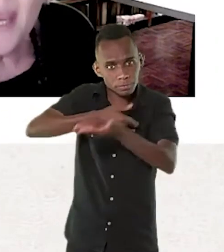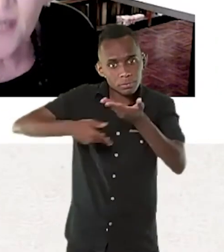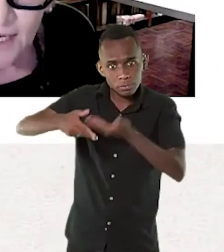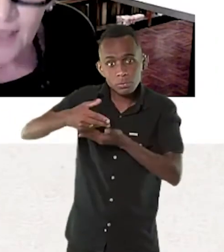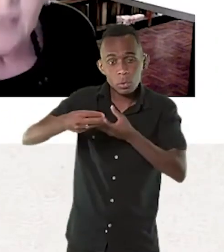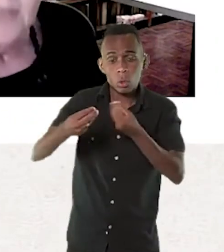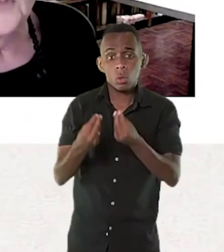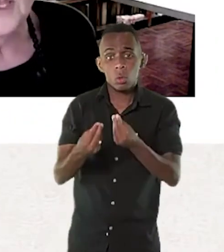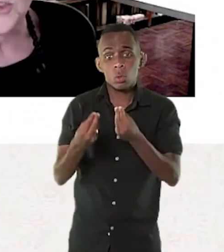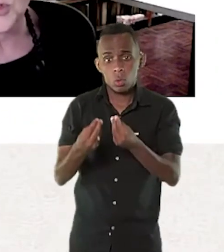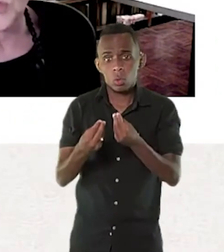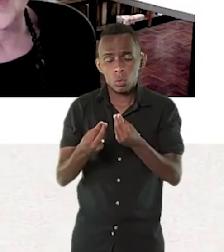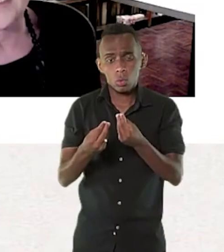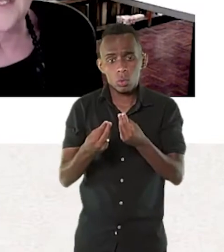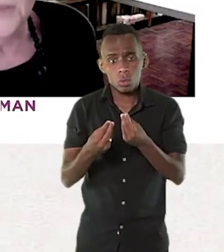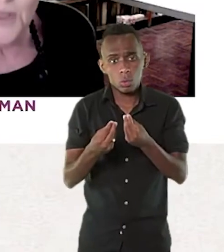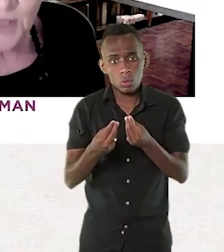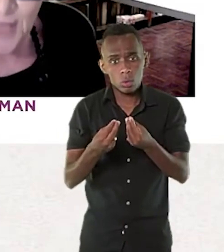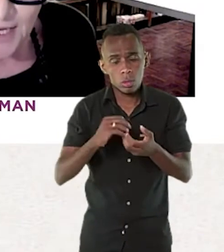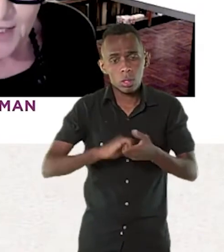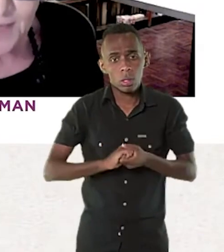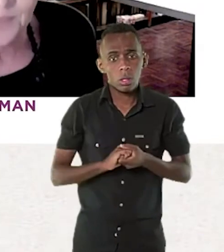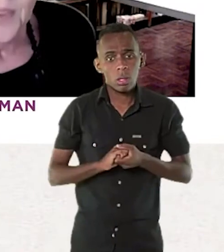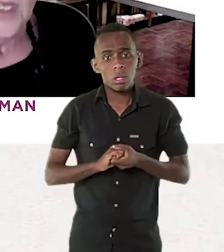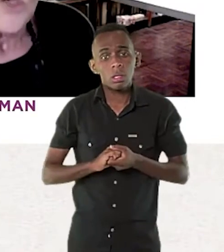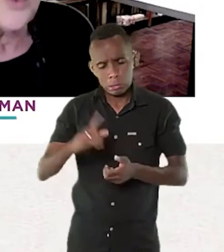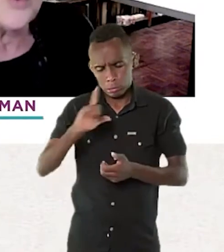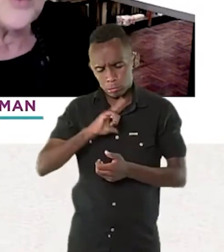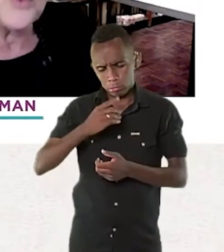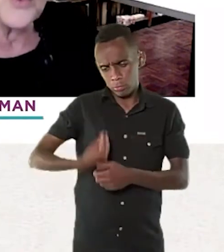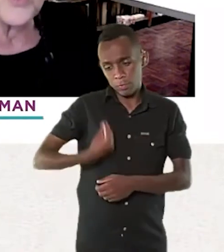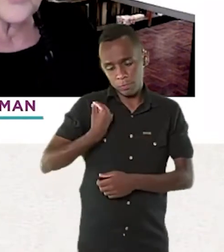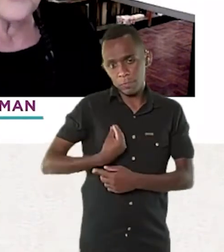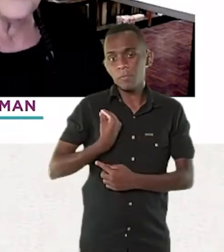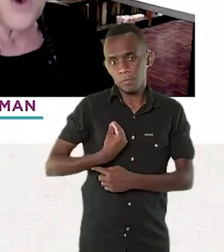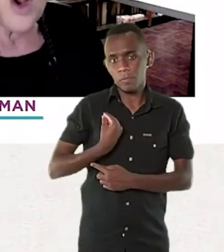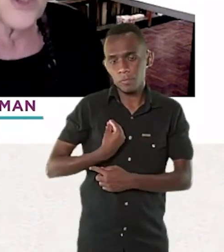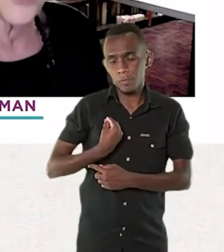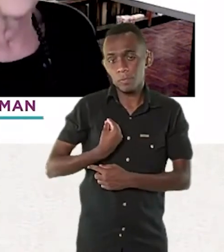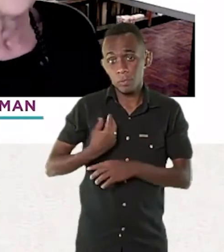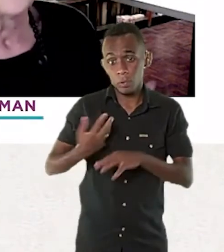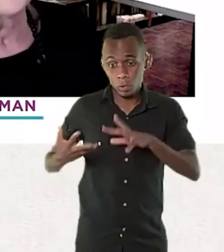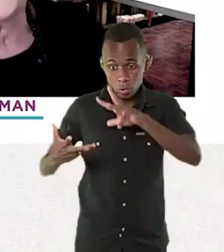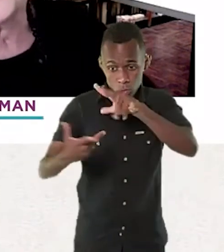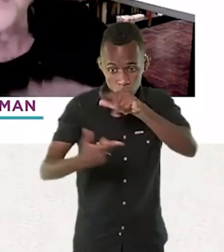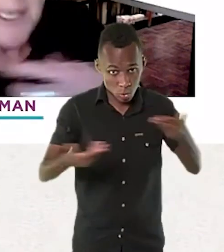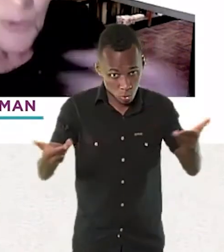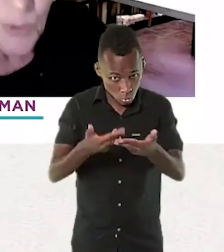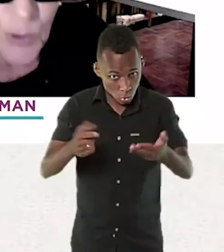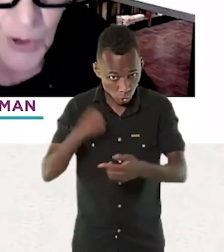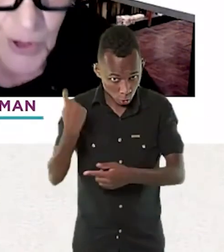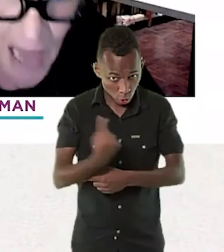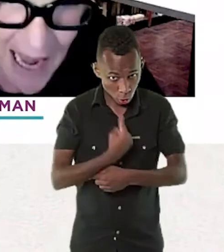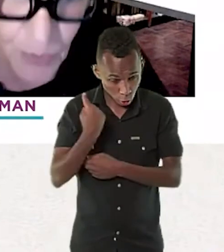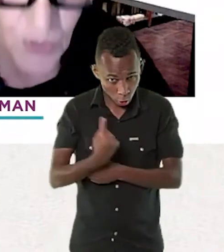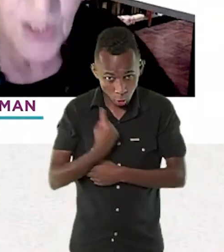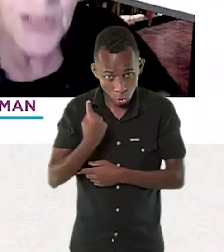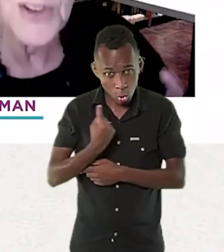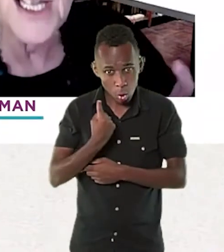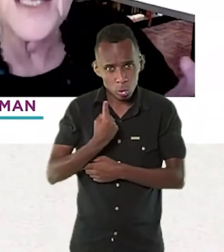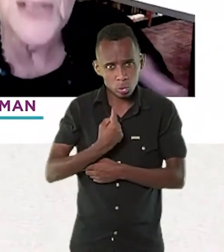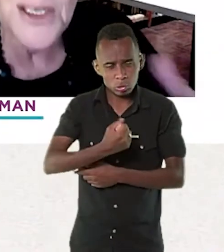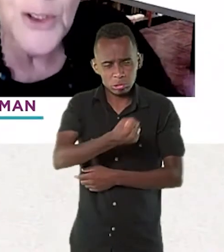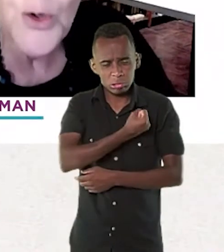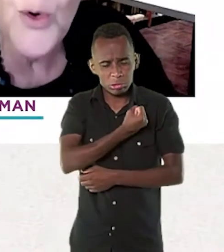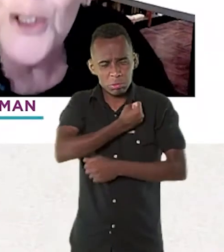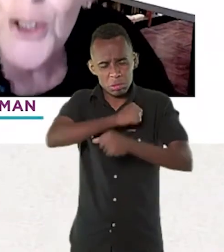como o cerne da sua existência. Num mundo como o nosso, de tantos